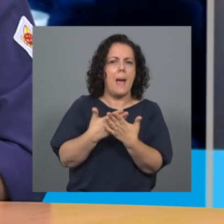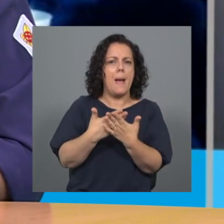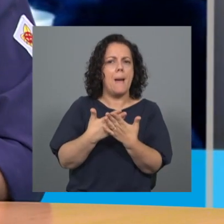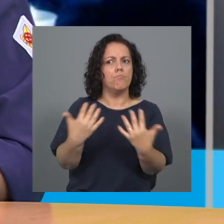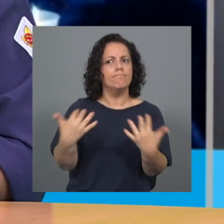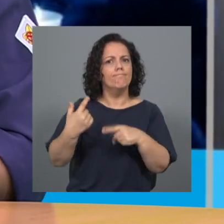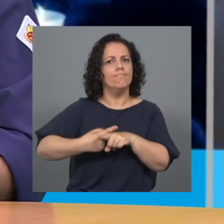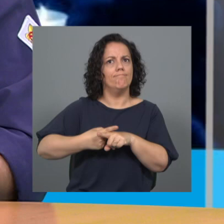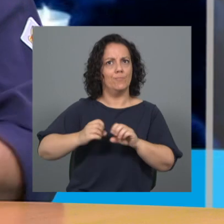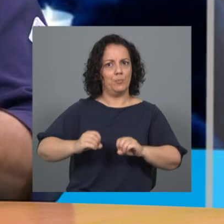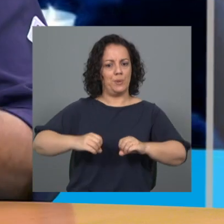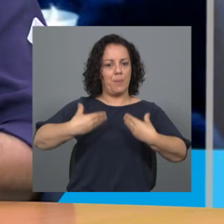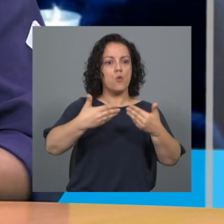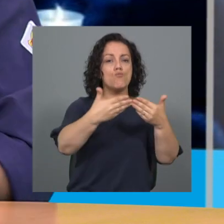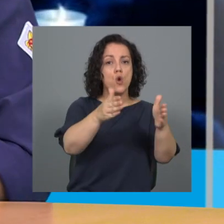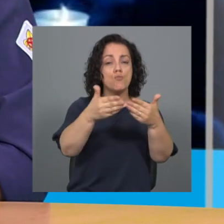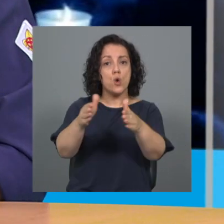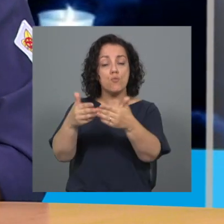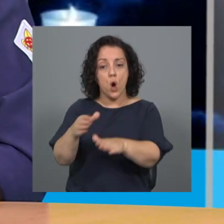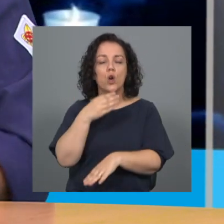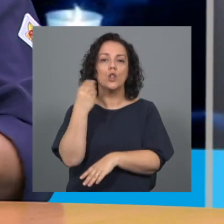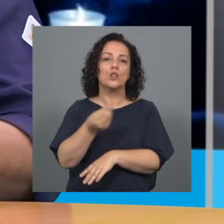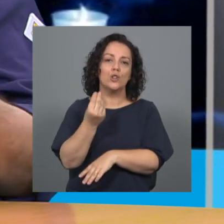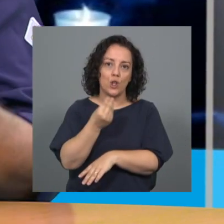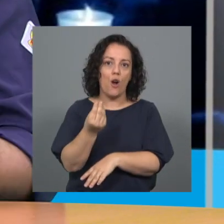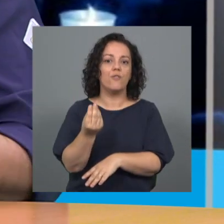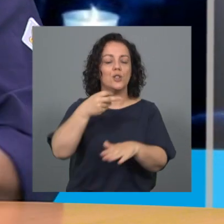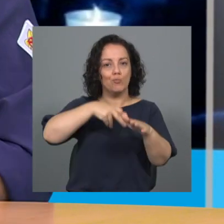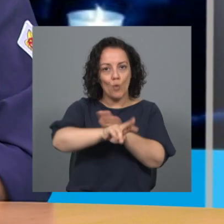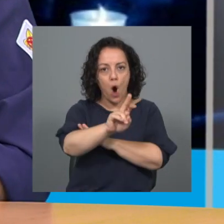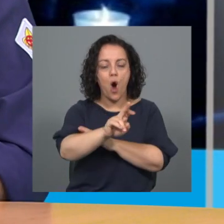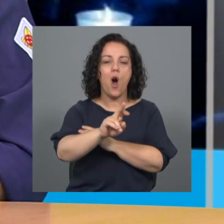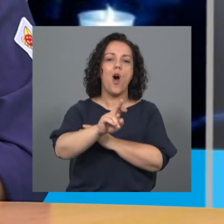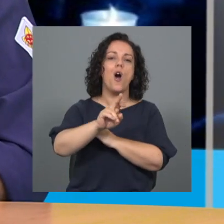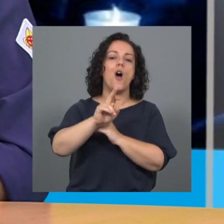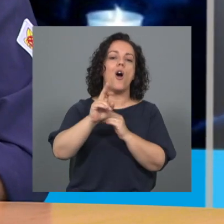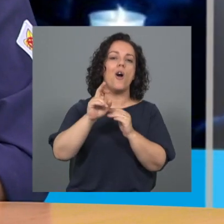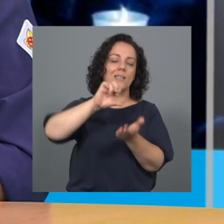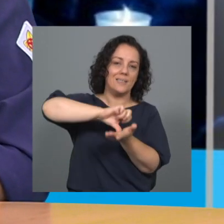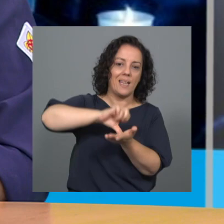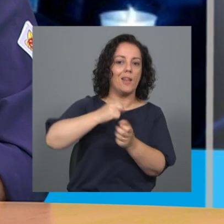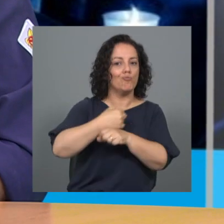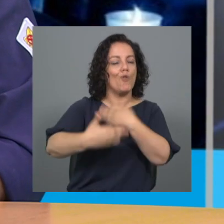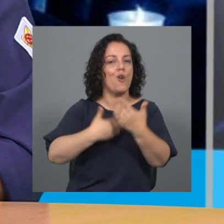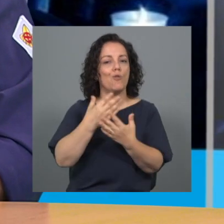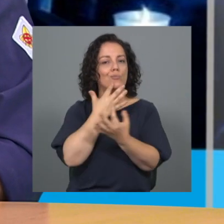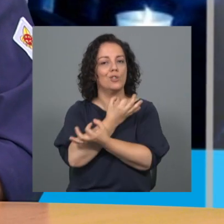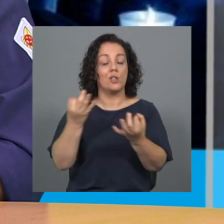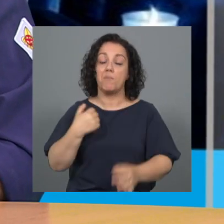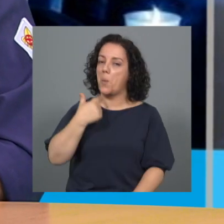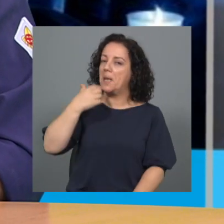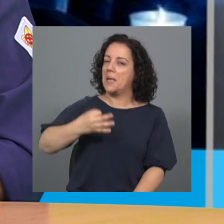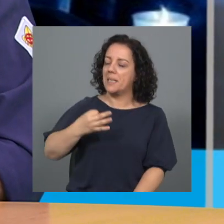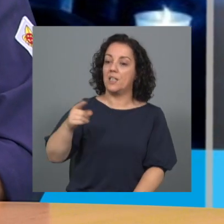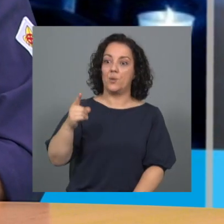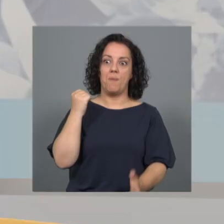adesão. Estes primeiros agrupamentos que abriram, novamente com os jovens nas sedes, no espaço envolvente e a trabalharem, tem sido extraordinário. Acredito que com a marca do